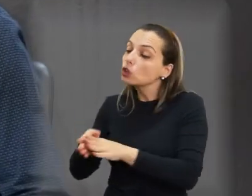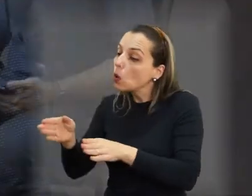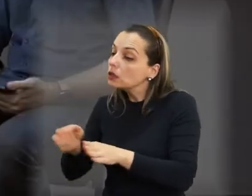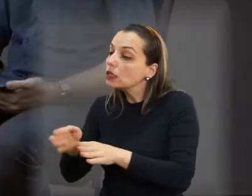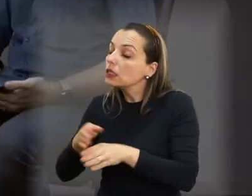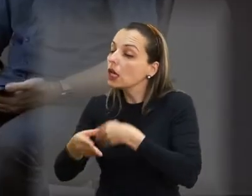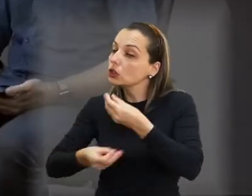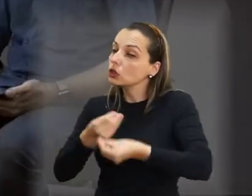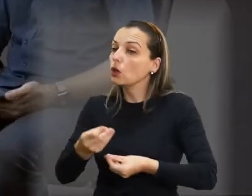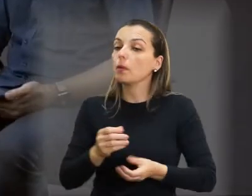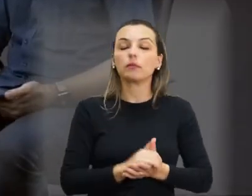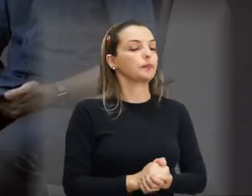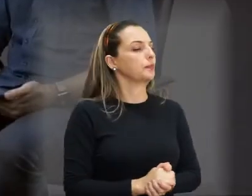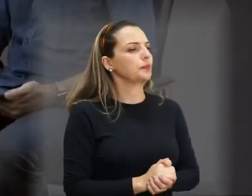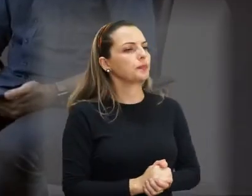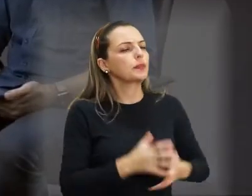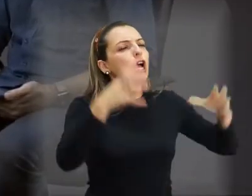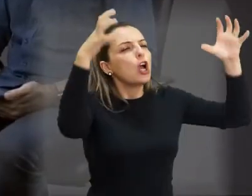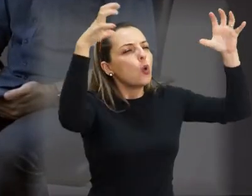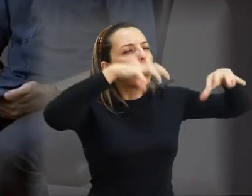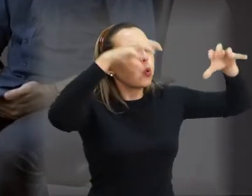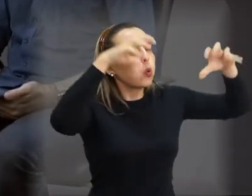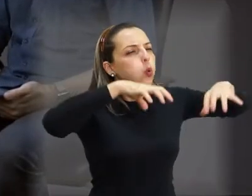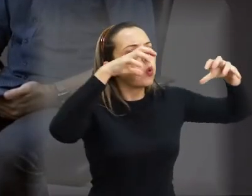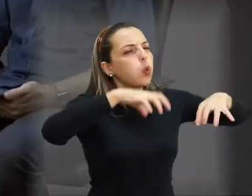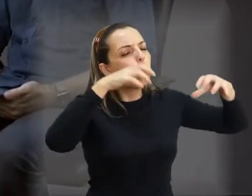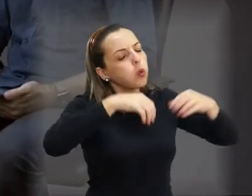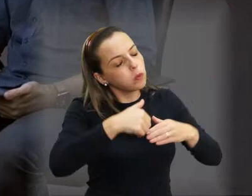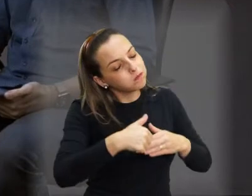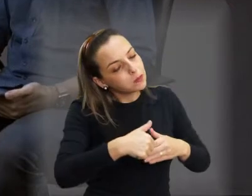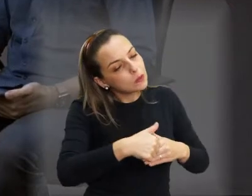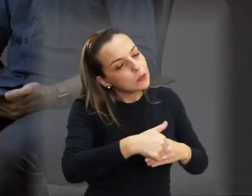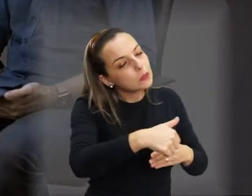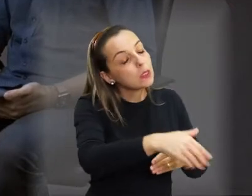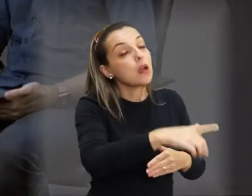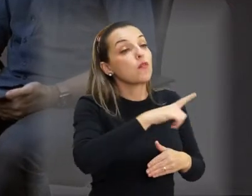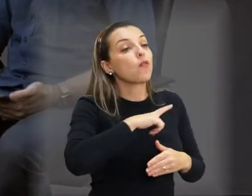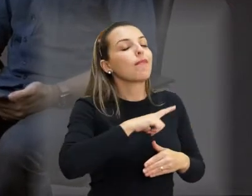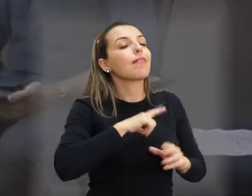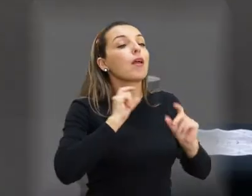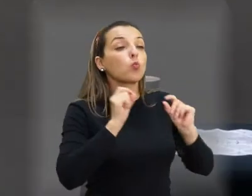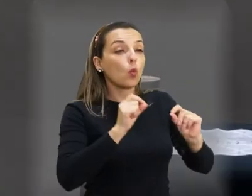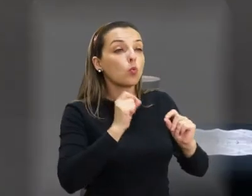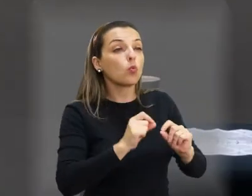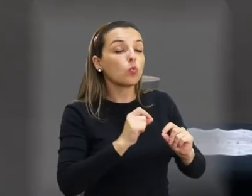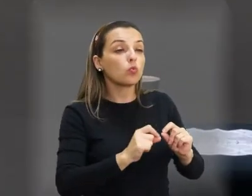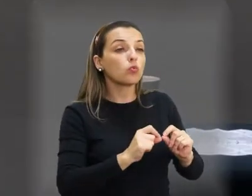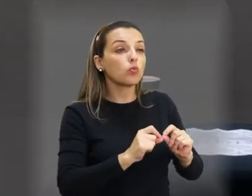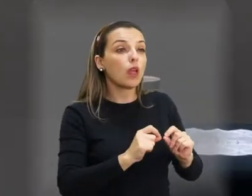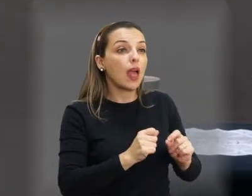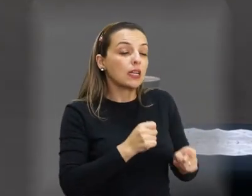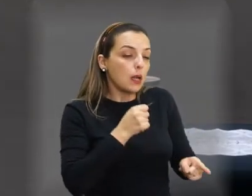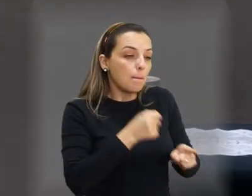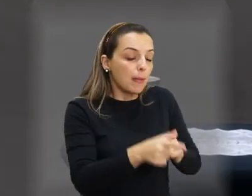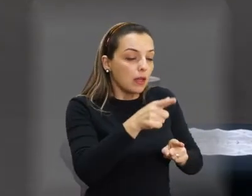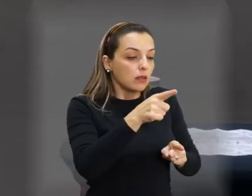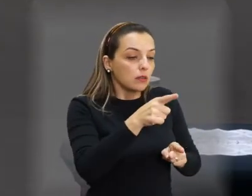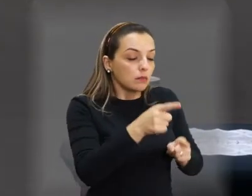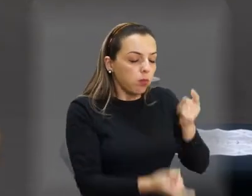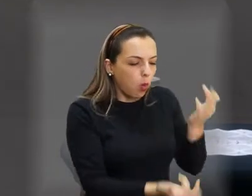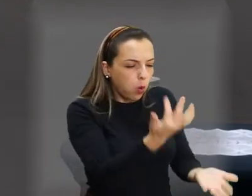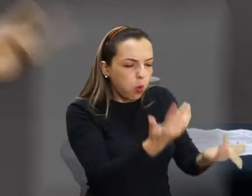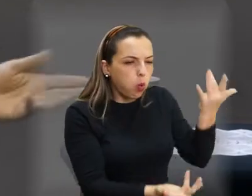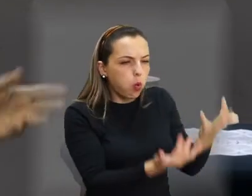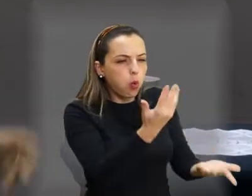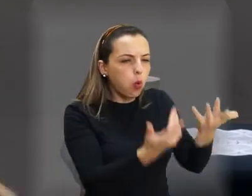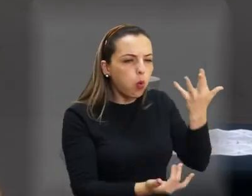feito. Vereador, passando agora essa época das chuvas, um pouco mais adiante, infelizmente, nós teremos o retorno de queimadas no município. Sim. E o